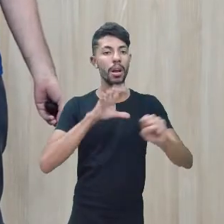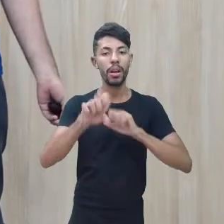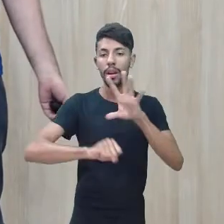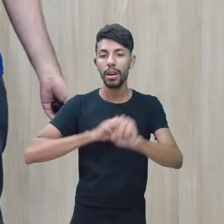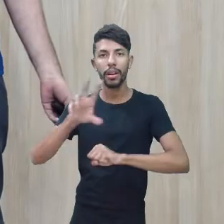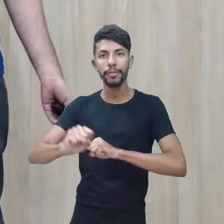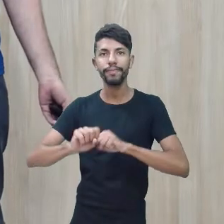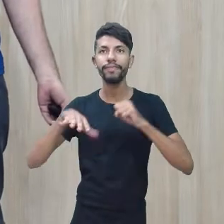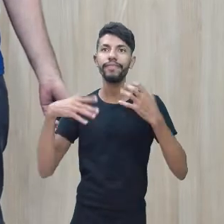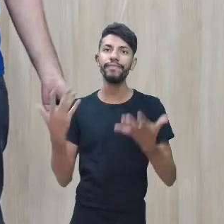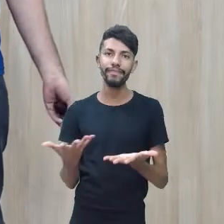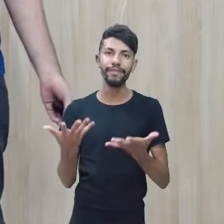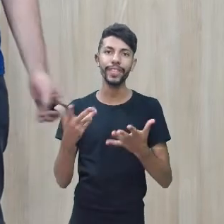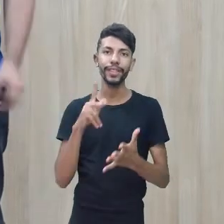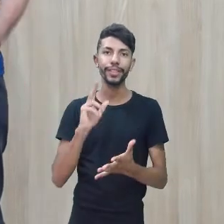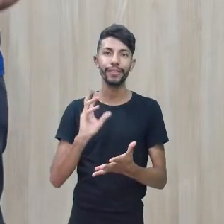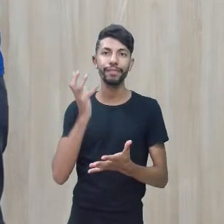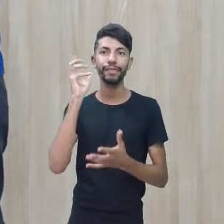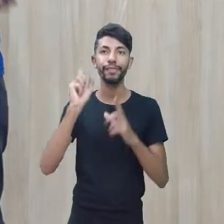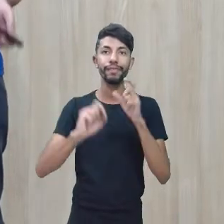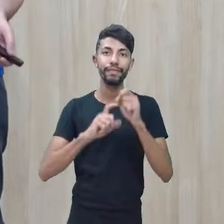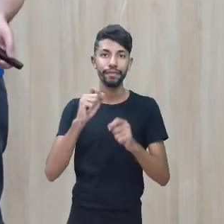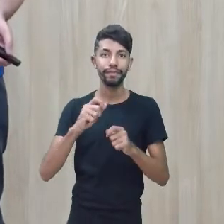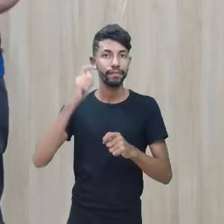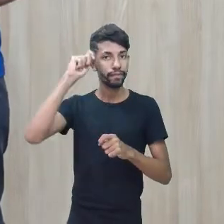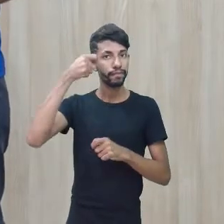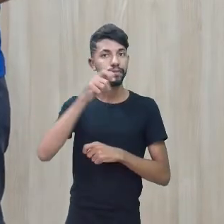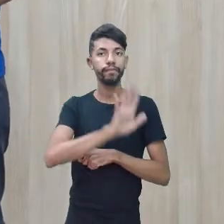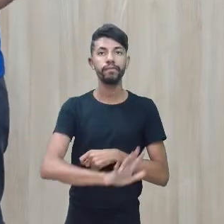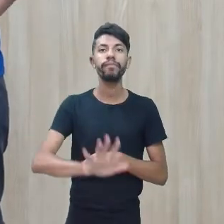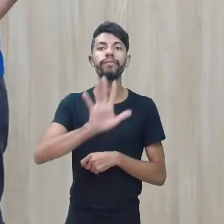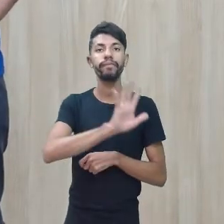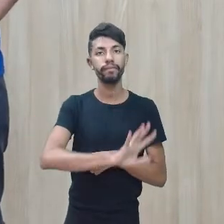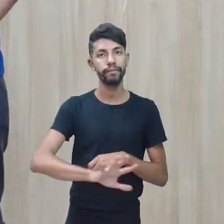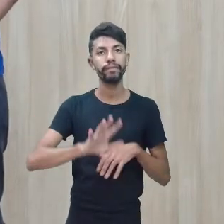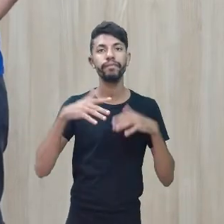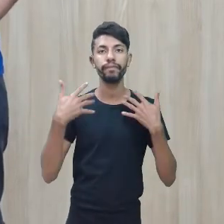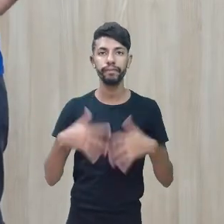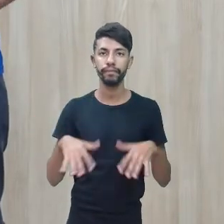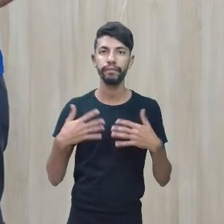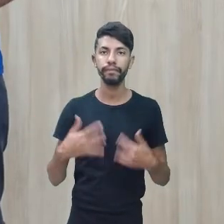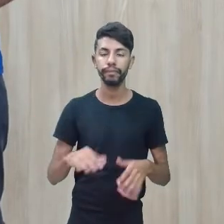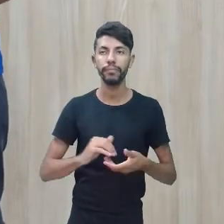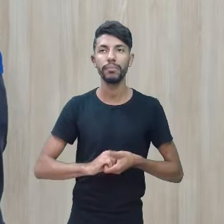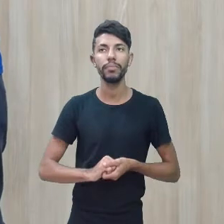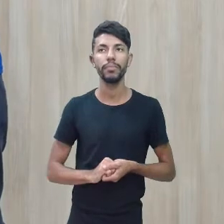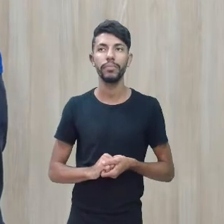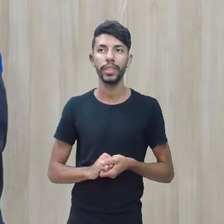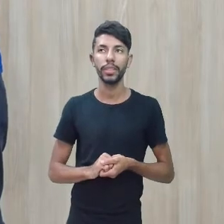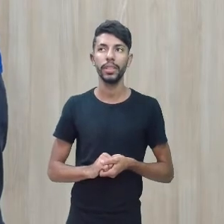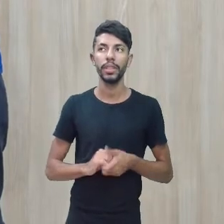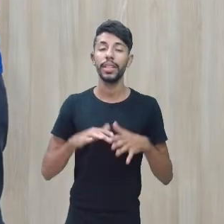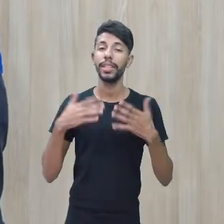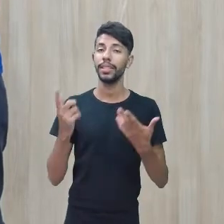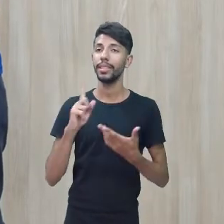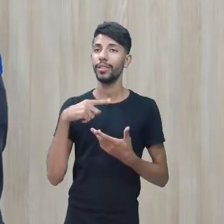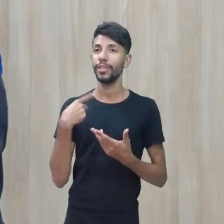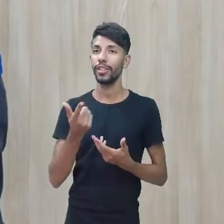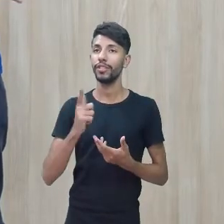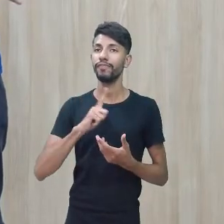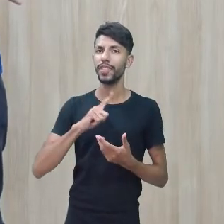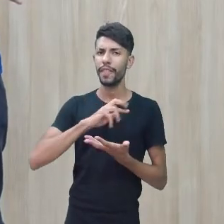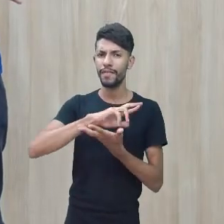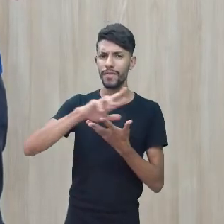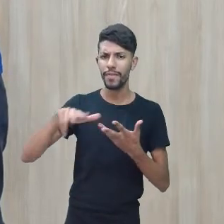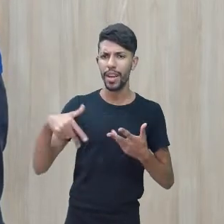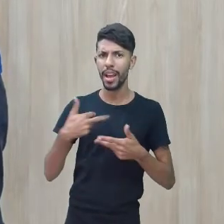acabou sobrando para quem? Para o continente africano. Beleza? Já viu que a gente já tem muitas coisas aqui,